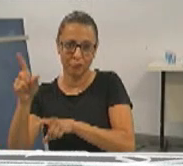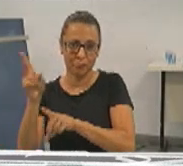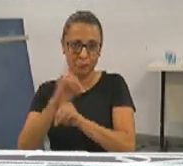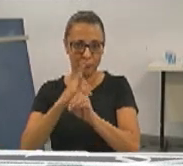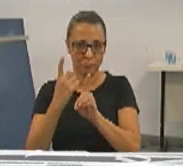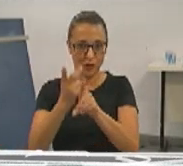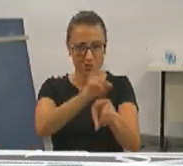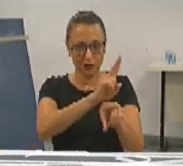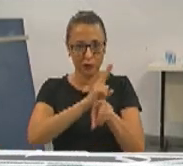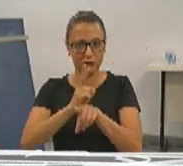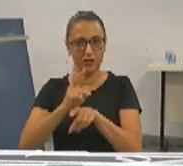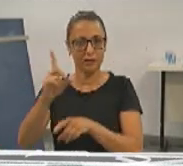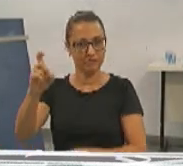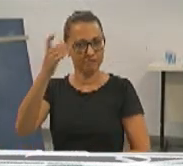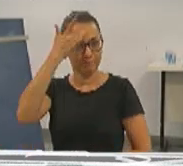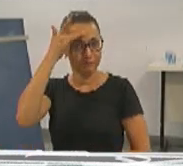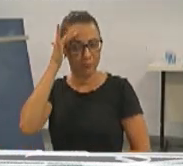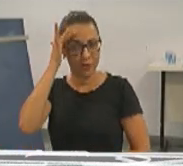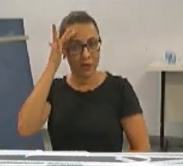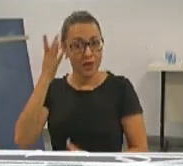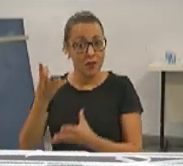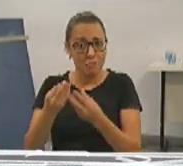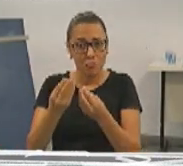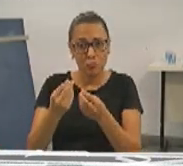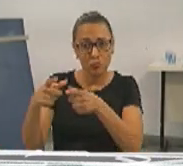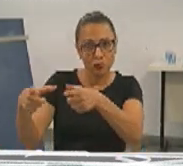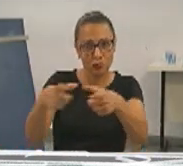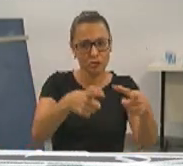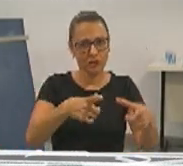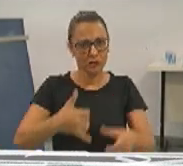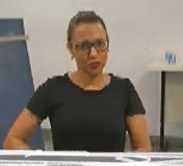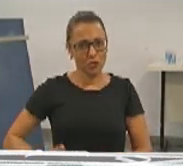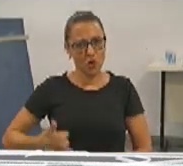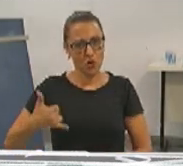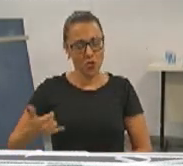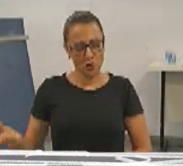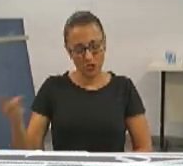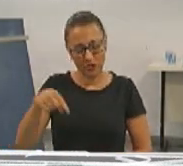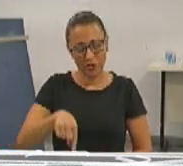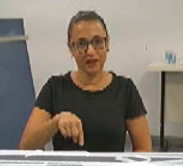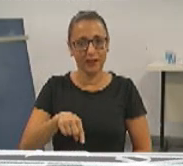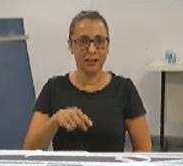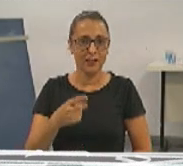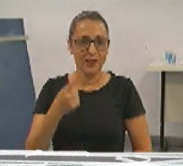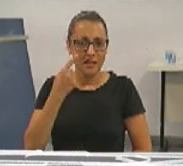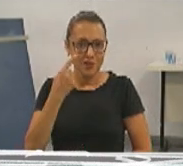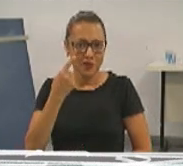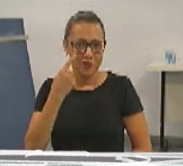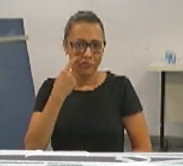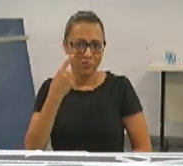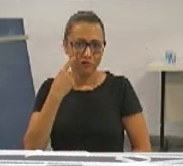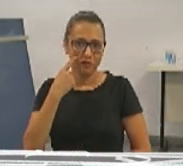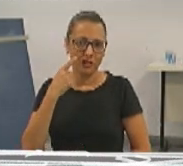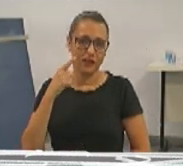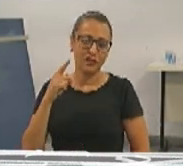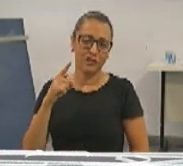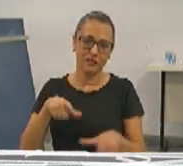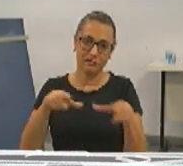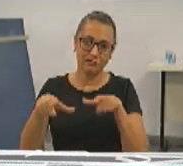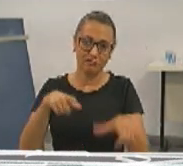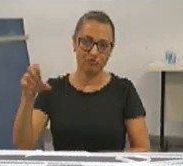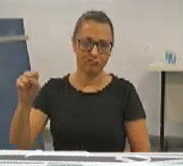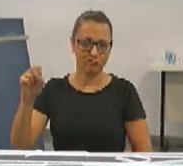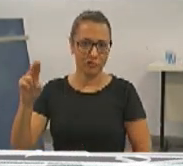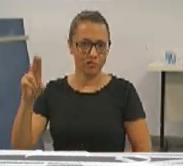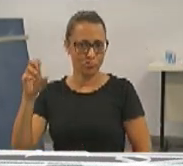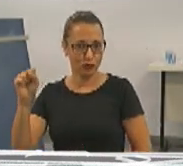da Grande Dourados. Muitos deles têm orgulho de ver aqui hoje, atuando em prol de um SUS cada vez mais